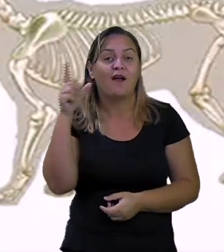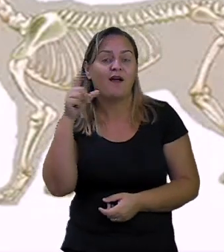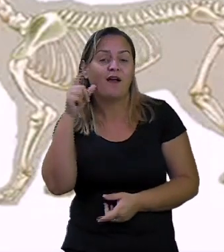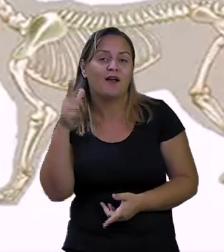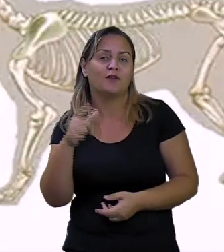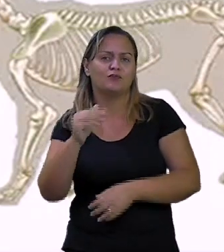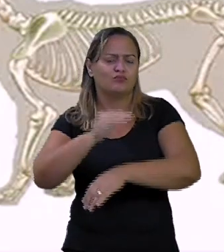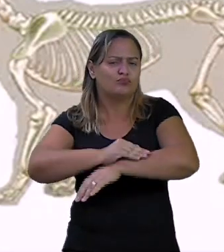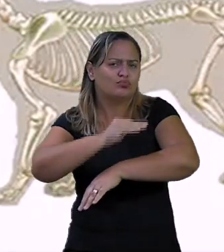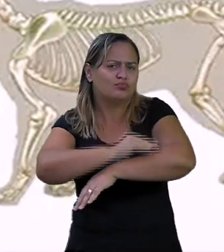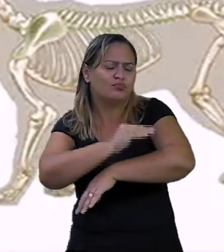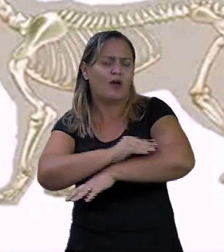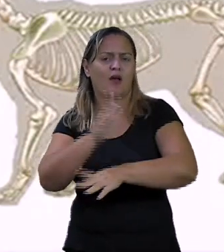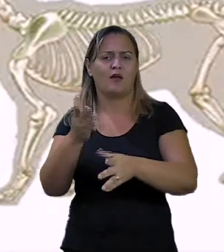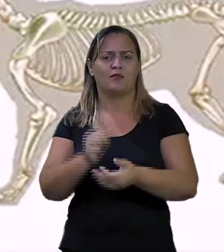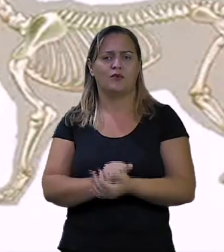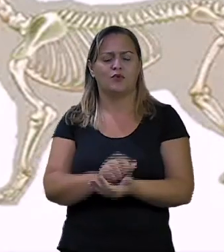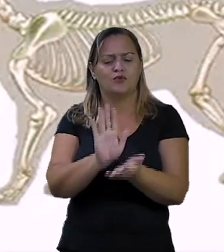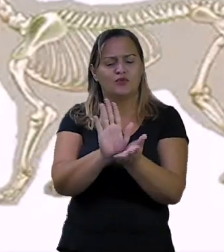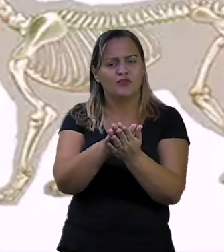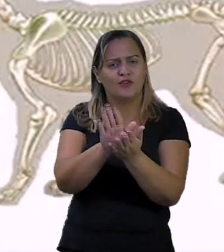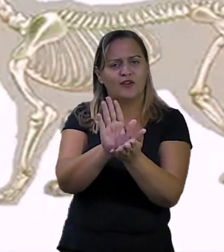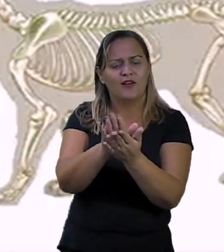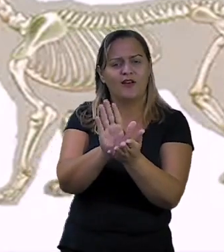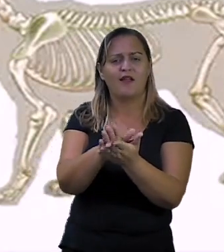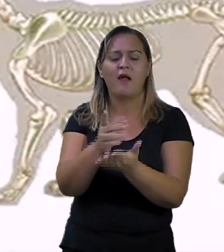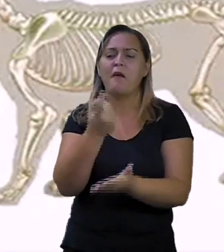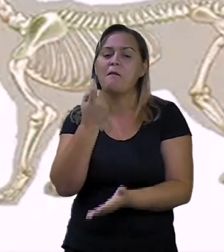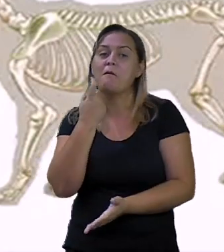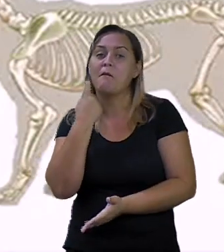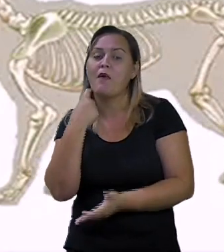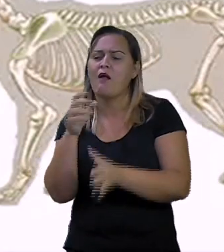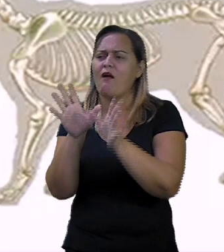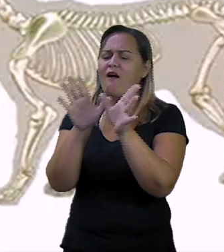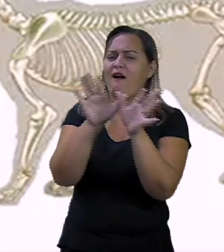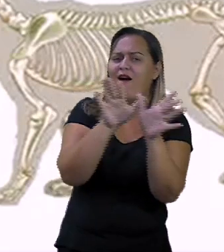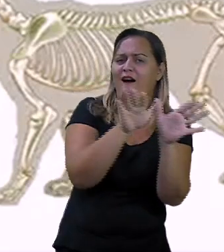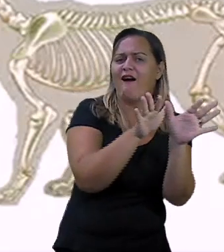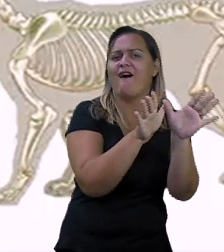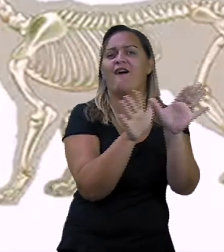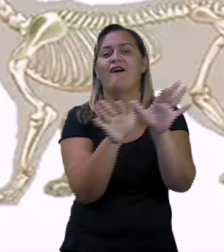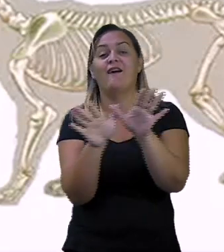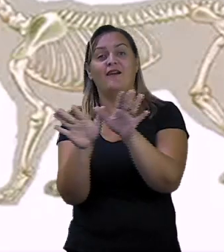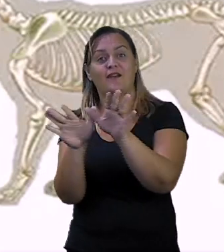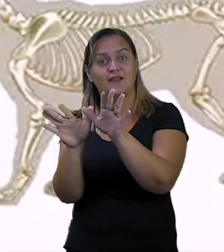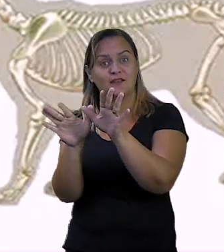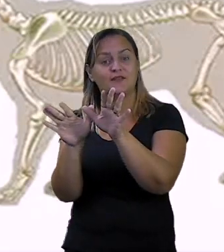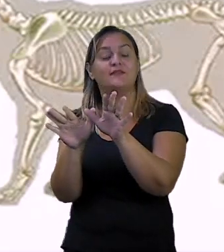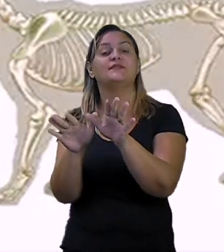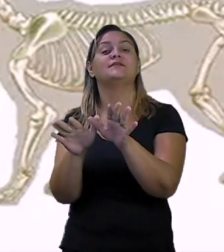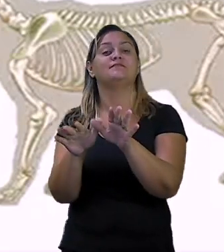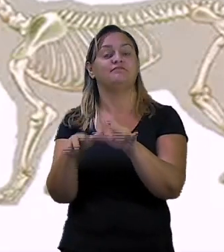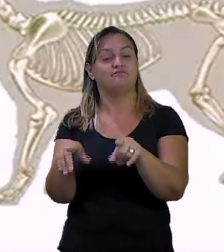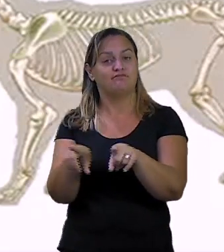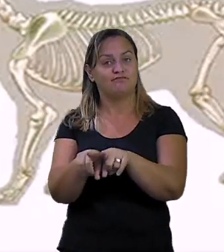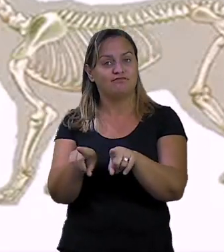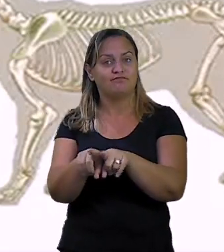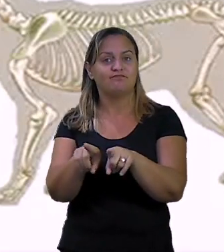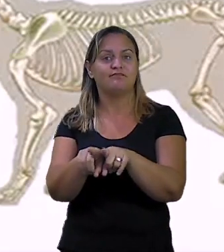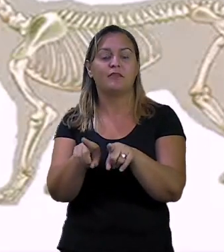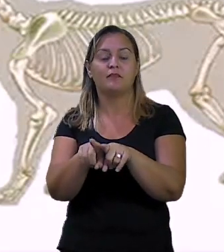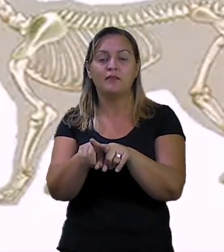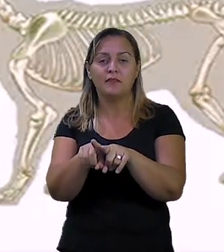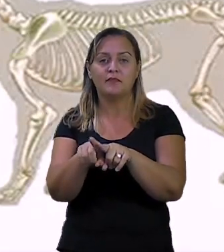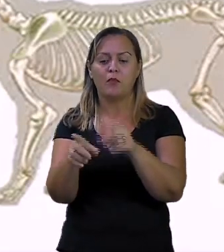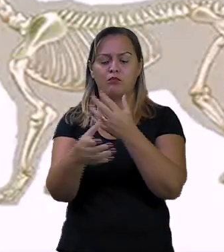jacaré as aves os peixes que muitas vezes temos medo de comer a porque eu